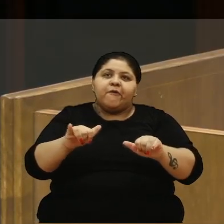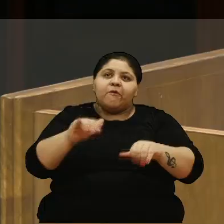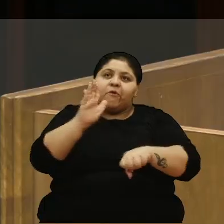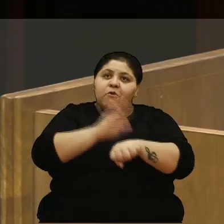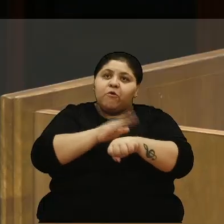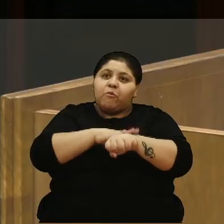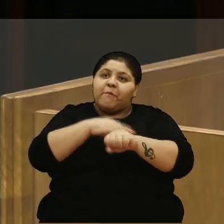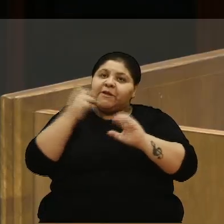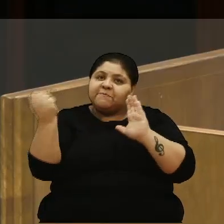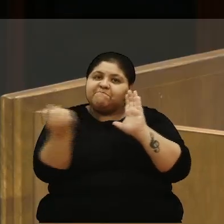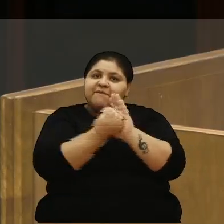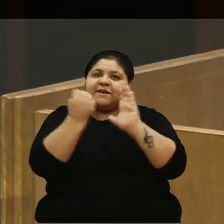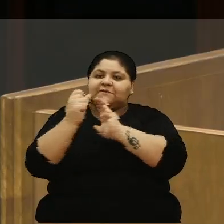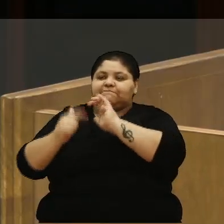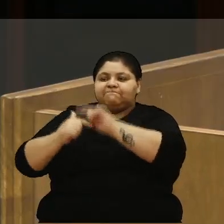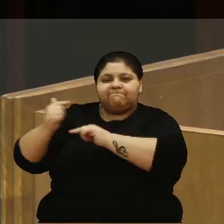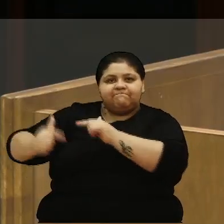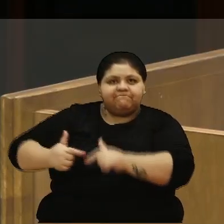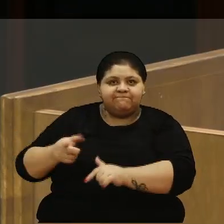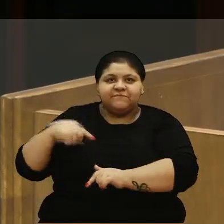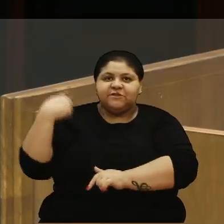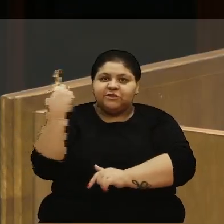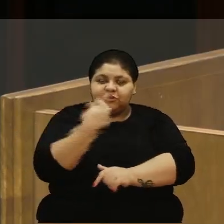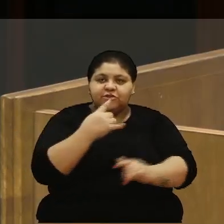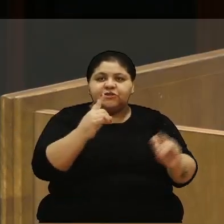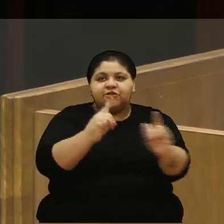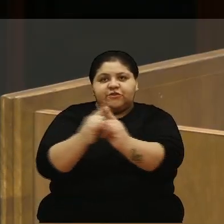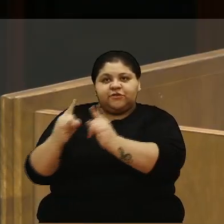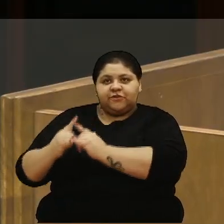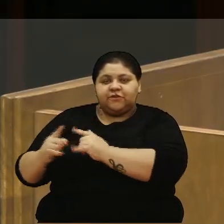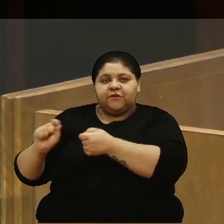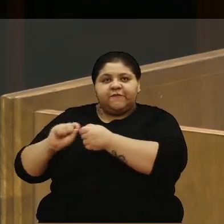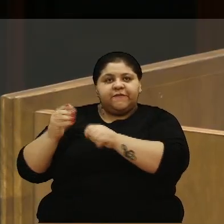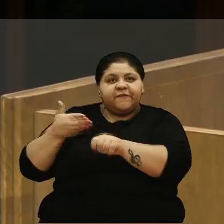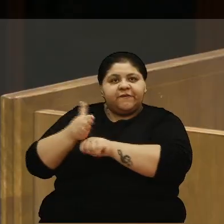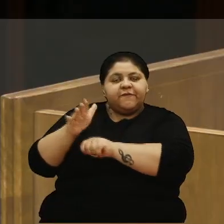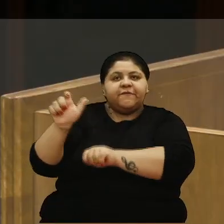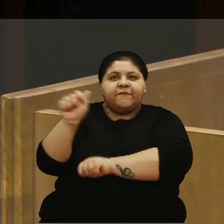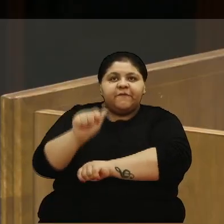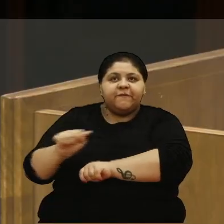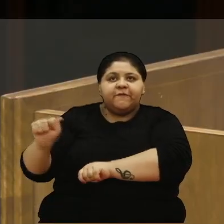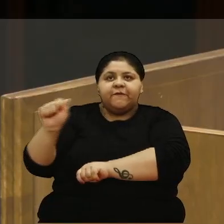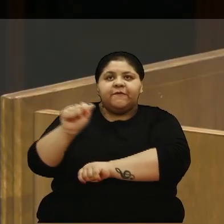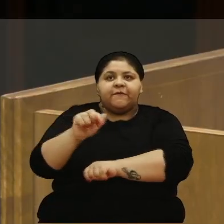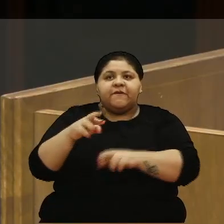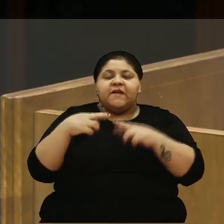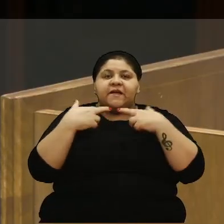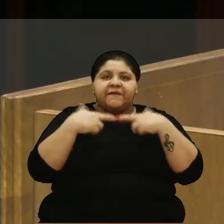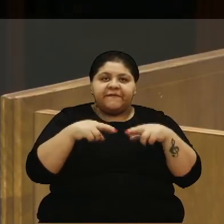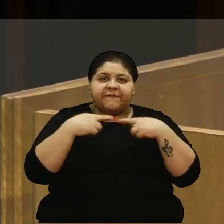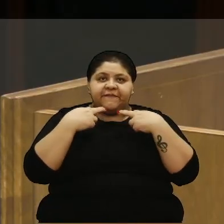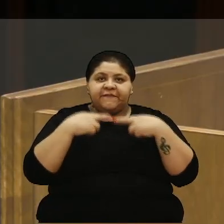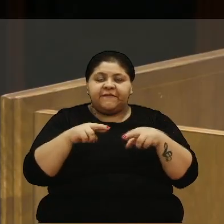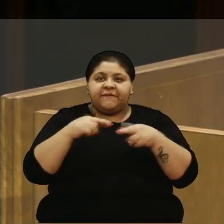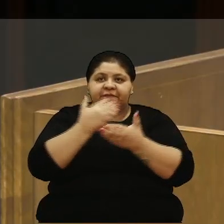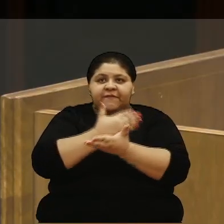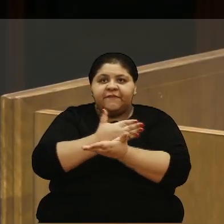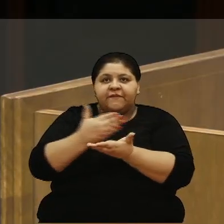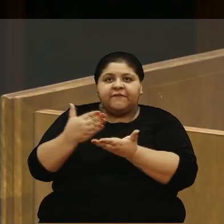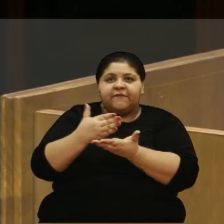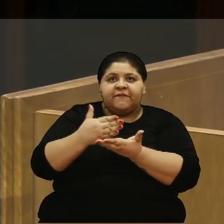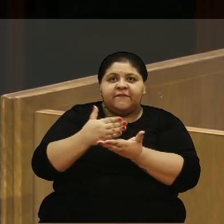nossa trajetória. Nossa entidade integra a Associação Randon Corp, que nasceu do